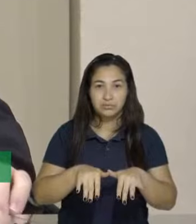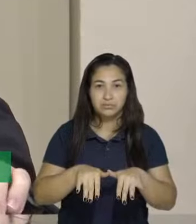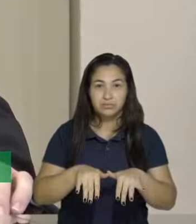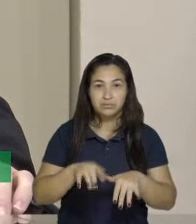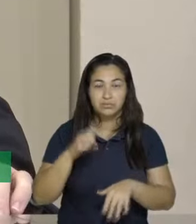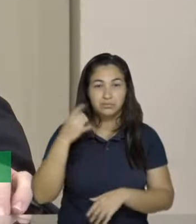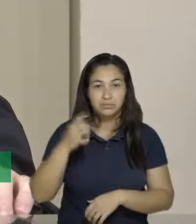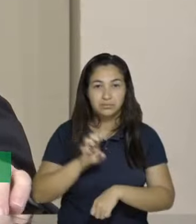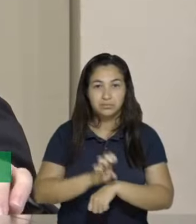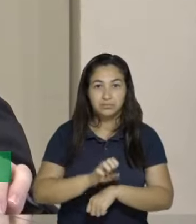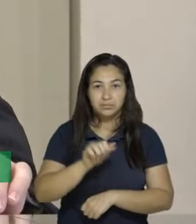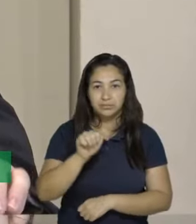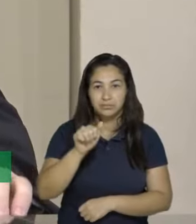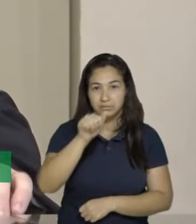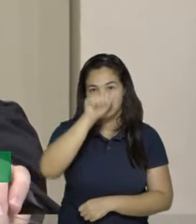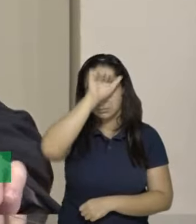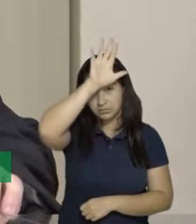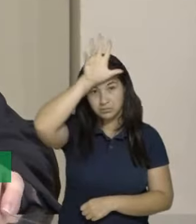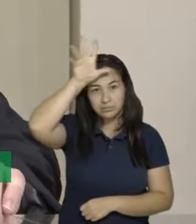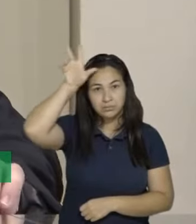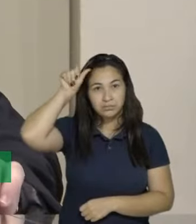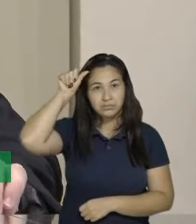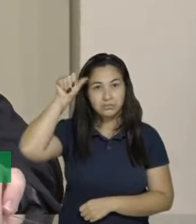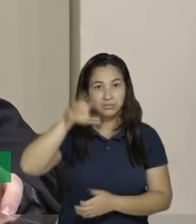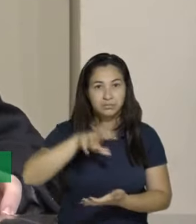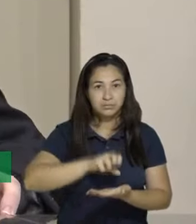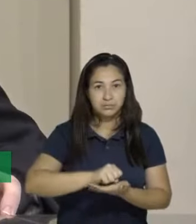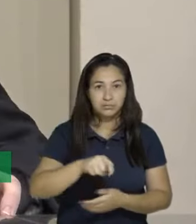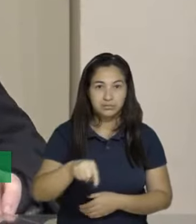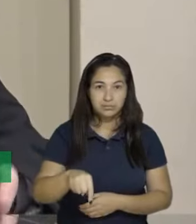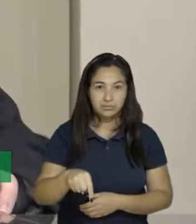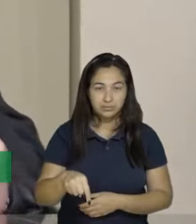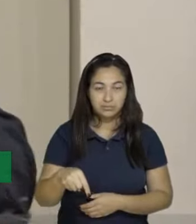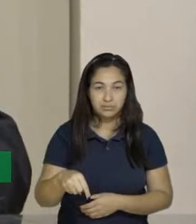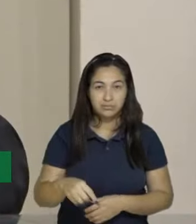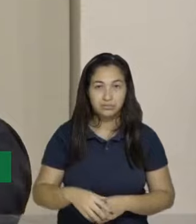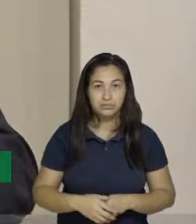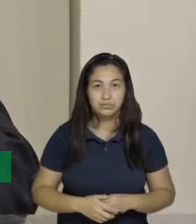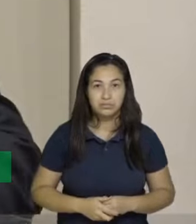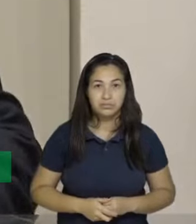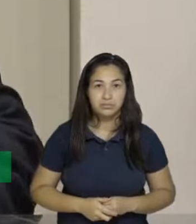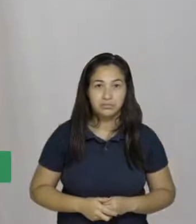Amazonas que estão registrando a nossa casa.